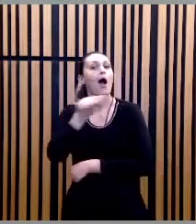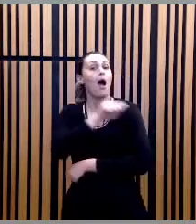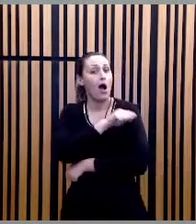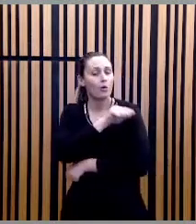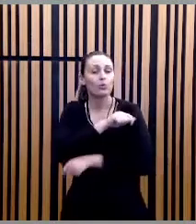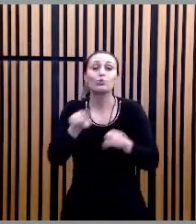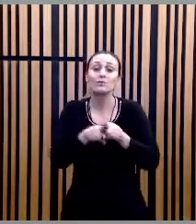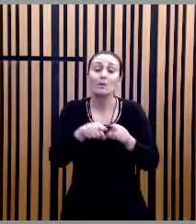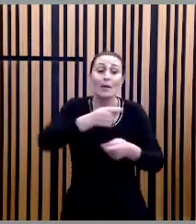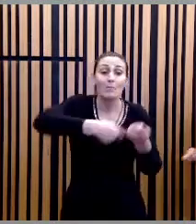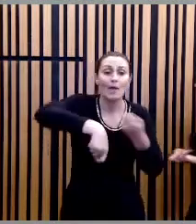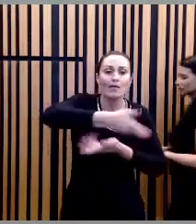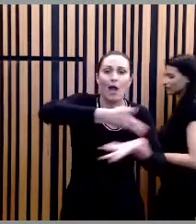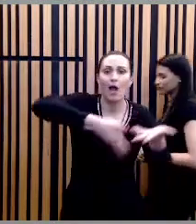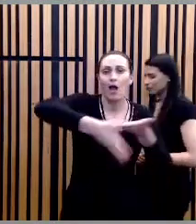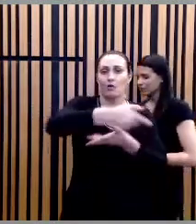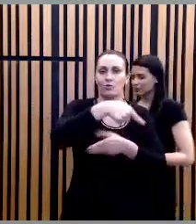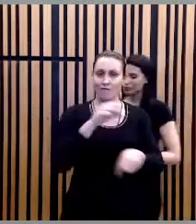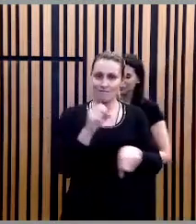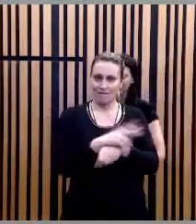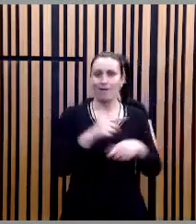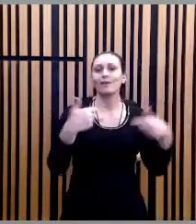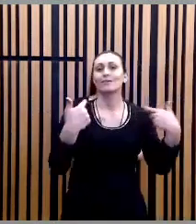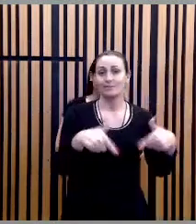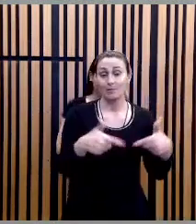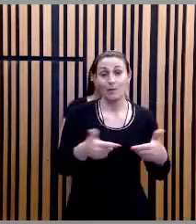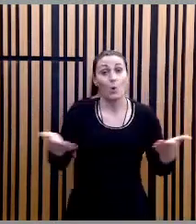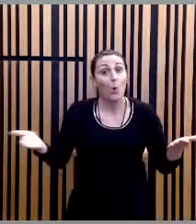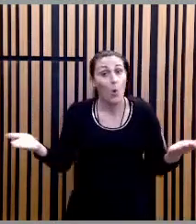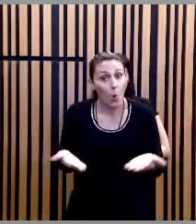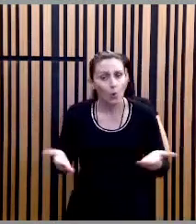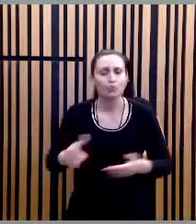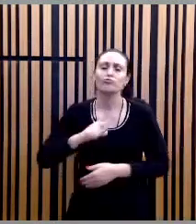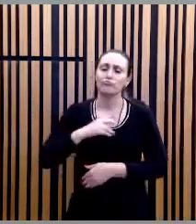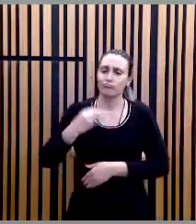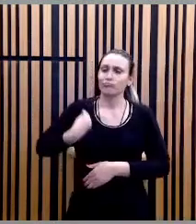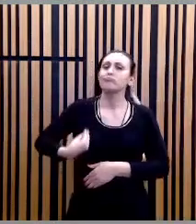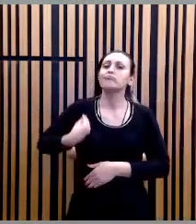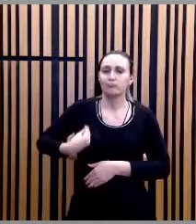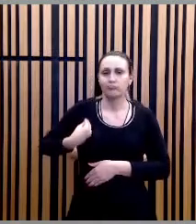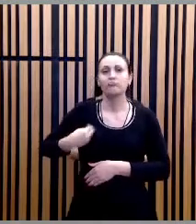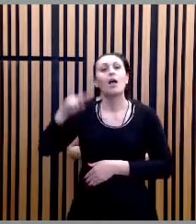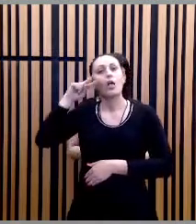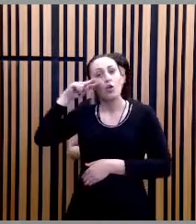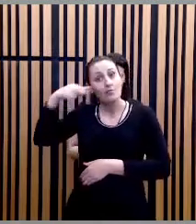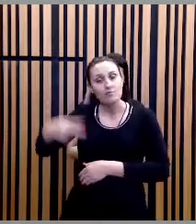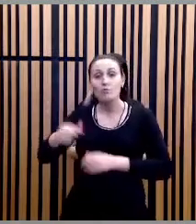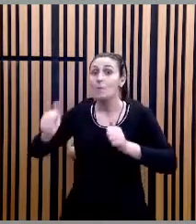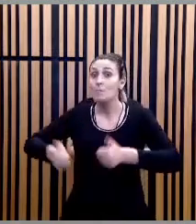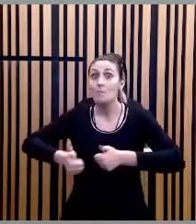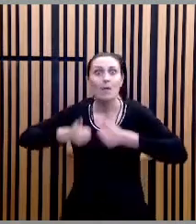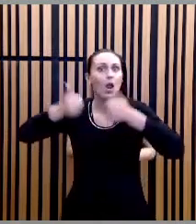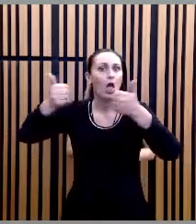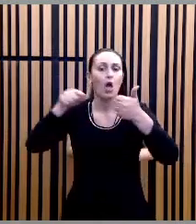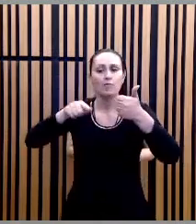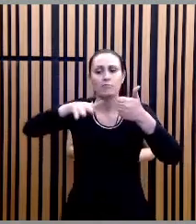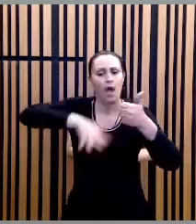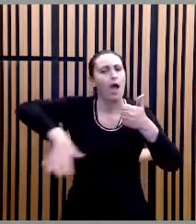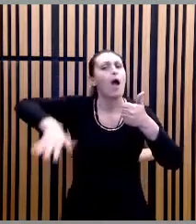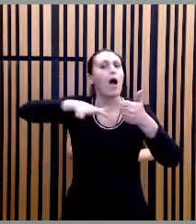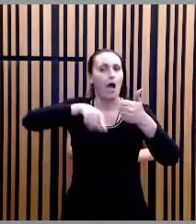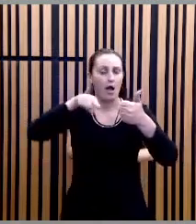de trabalho, né? Então, o Tecnocinos hoje, ele é reconhecido como um dos melhores ecossistemas aí